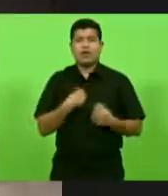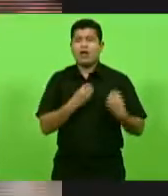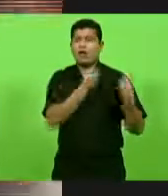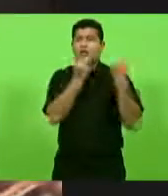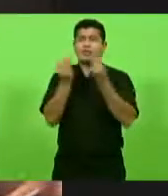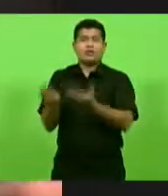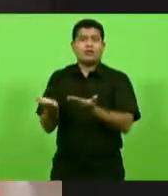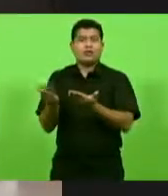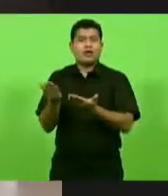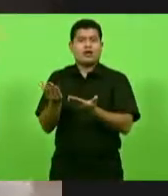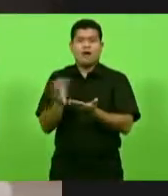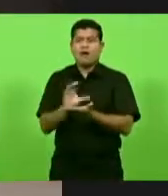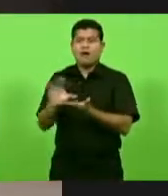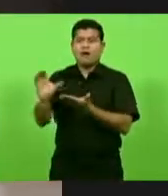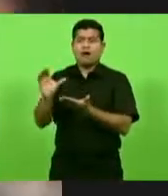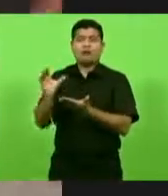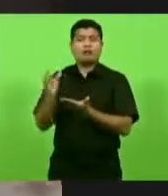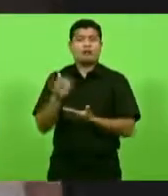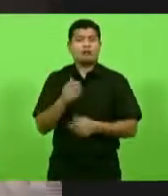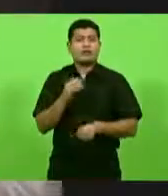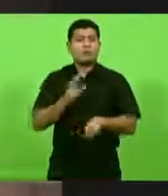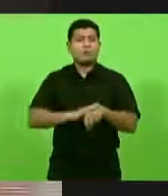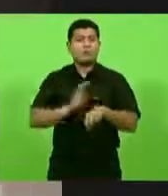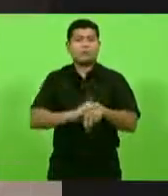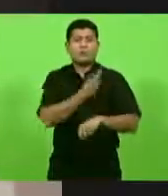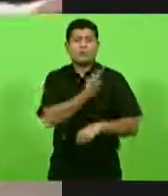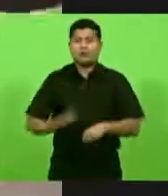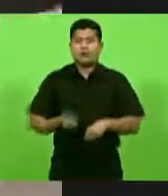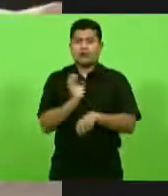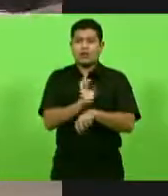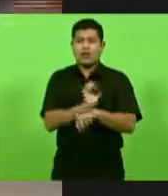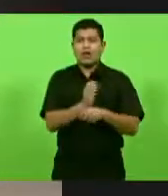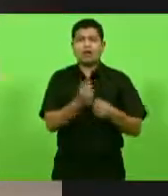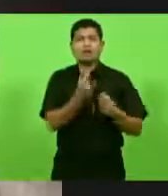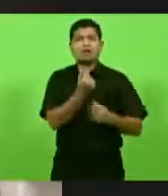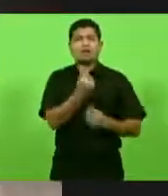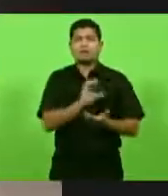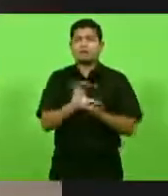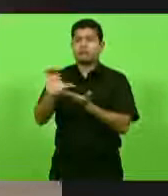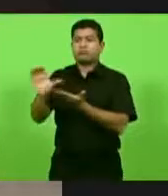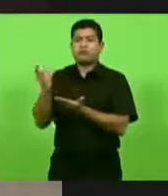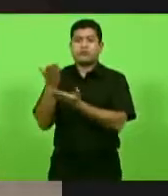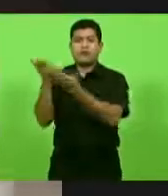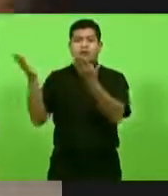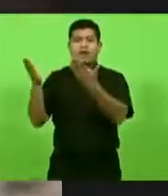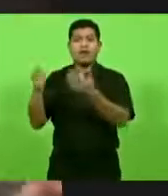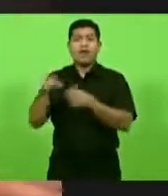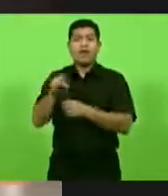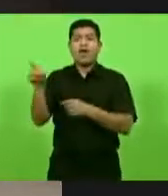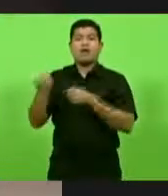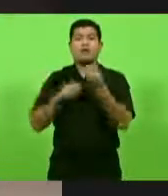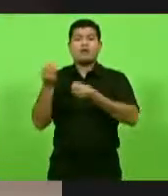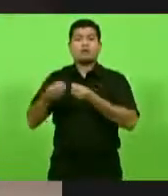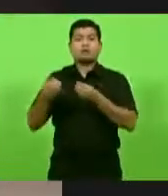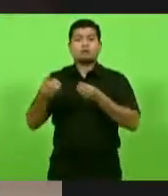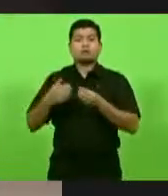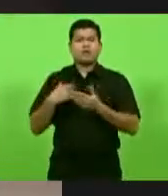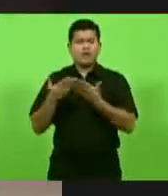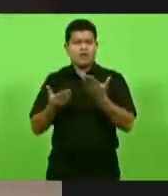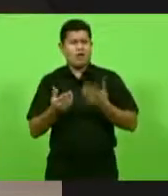federal para colocar dinheiro estadual para colocar uma obra federal, os caras não têm nem porta para abrir. Eles não sabem como isso